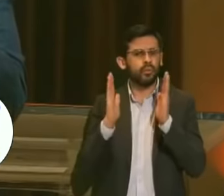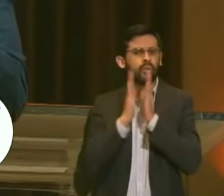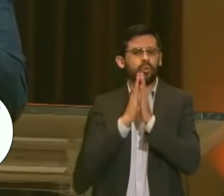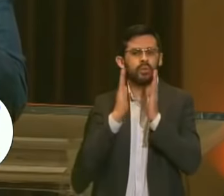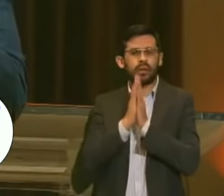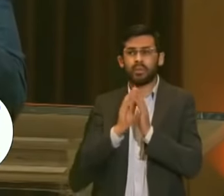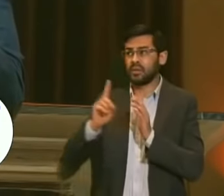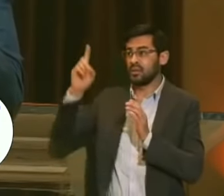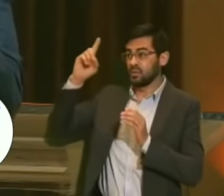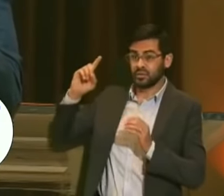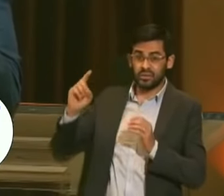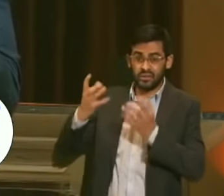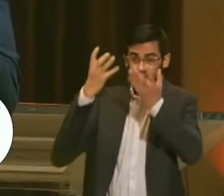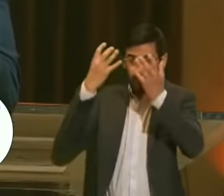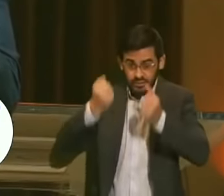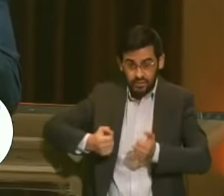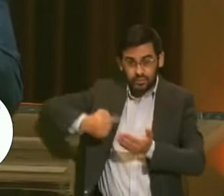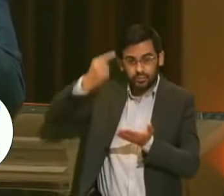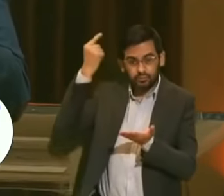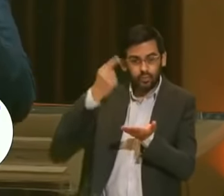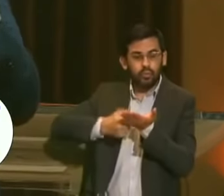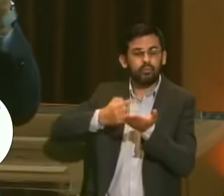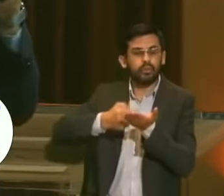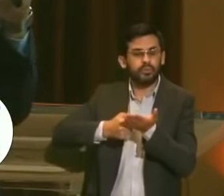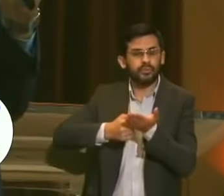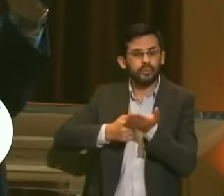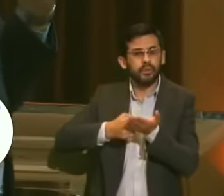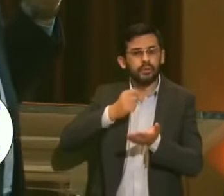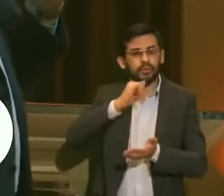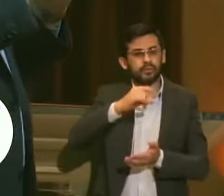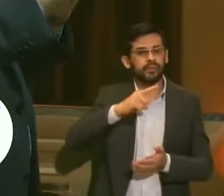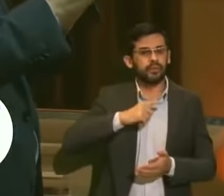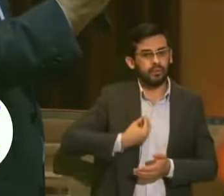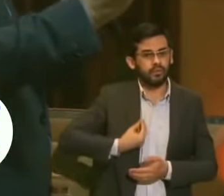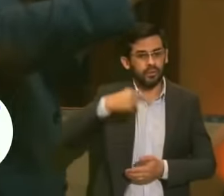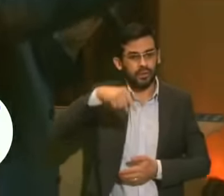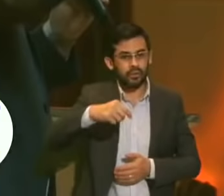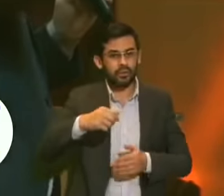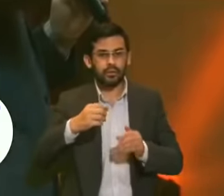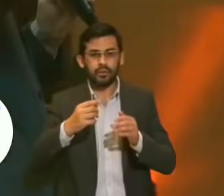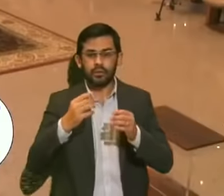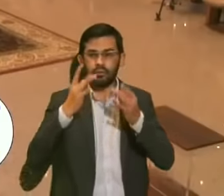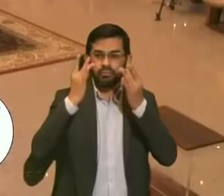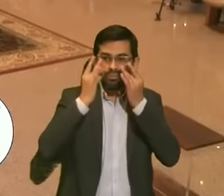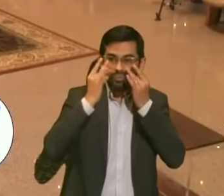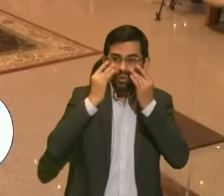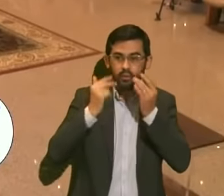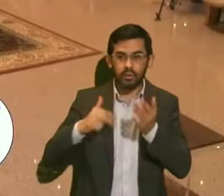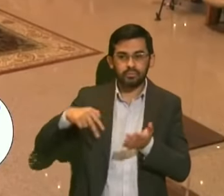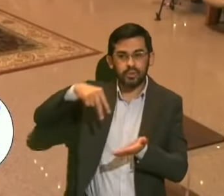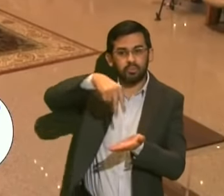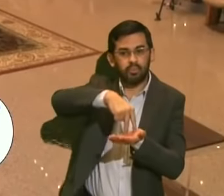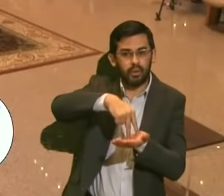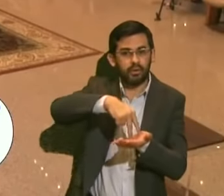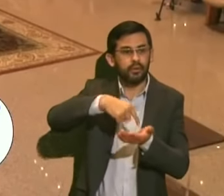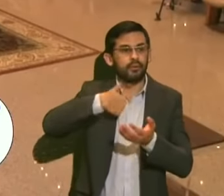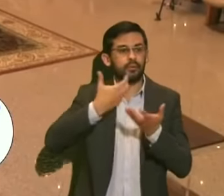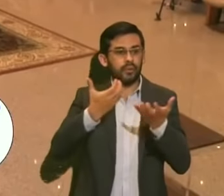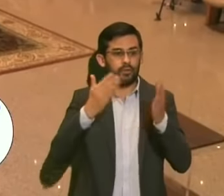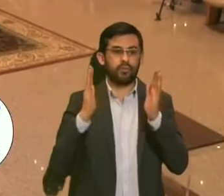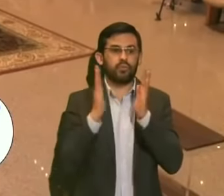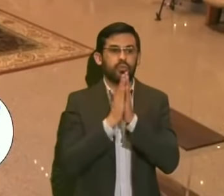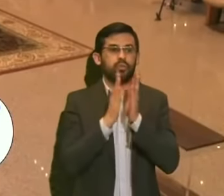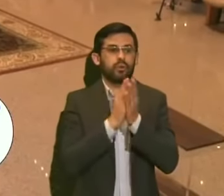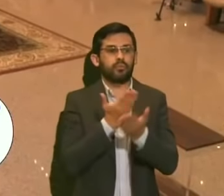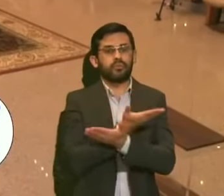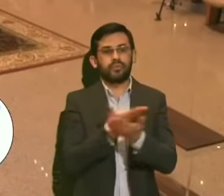de Jesus nesse tempo de oração. Então, se você está aqui nesse ambiente, fica de pé agora. Eu quero orar com você,